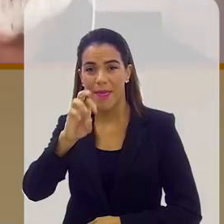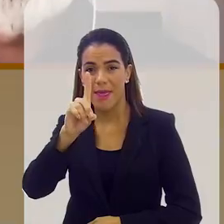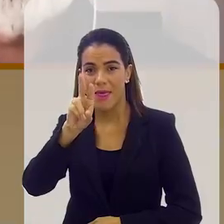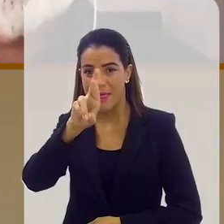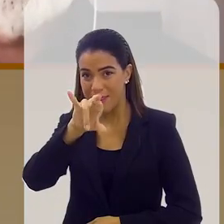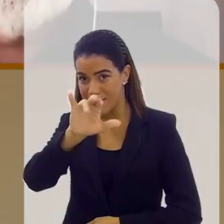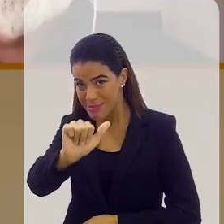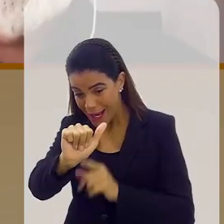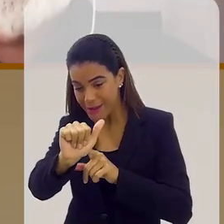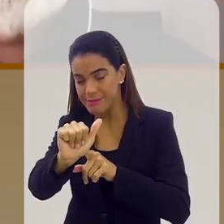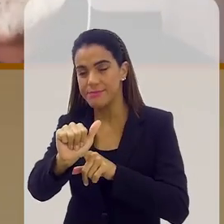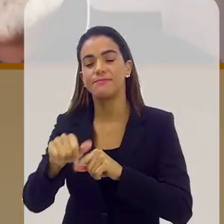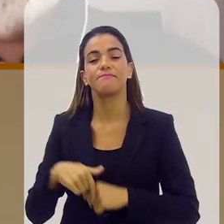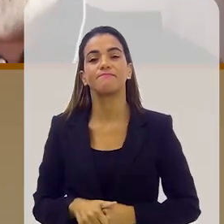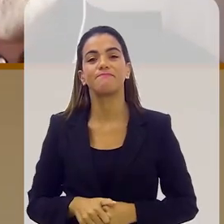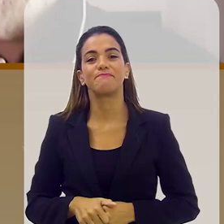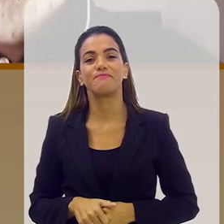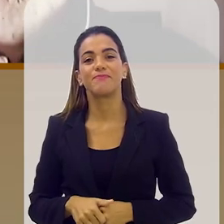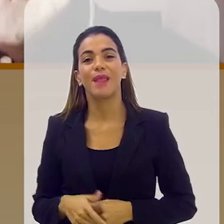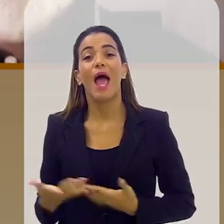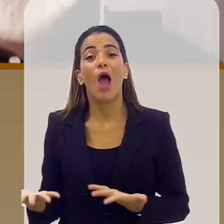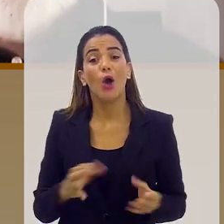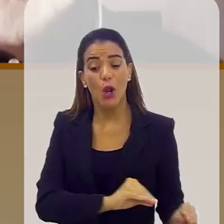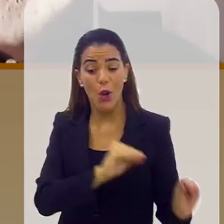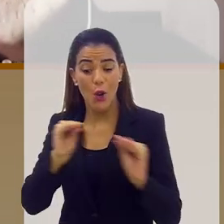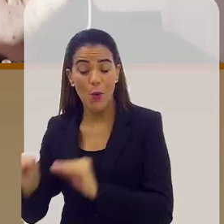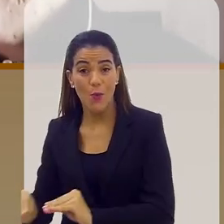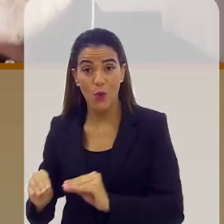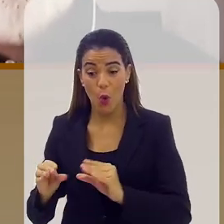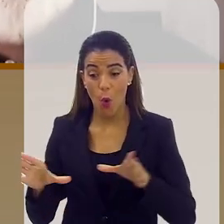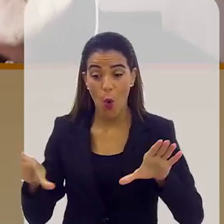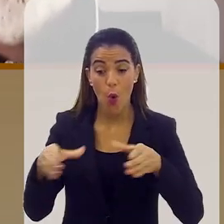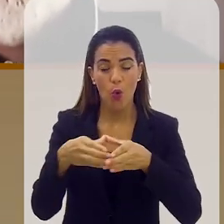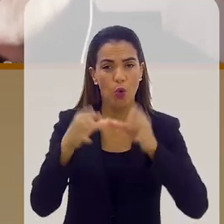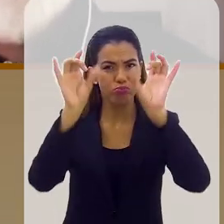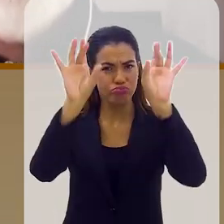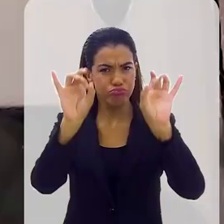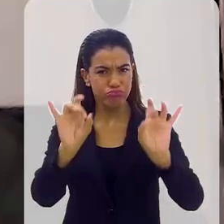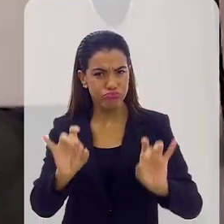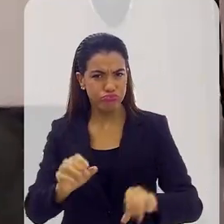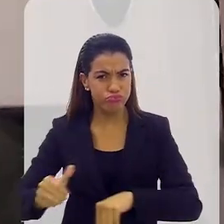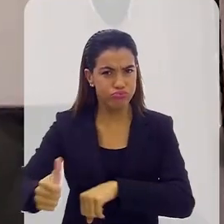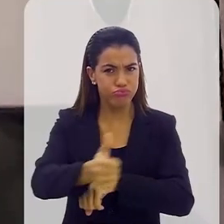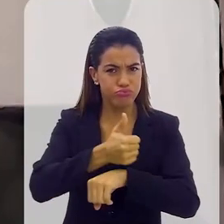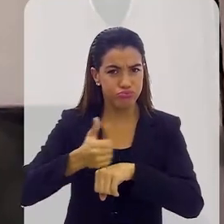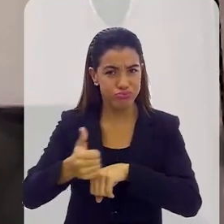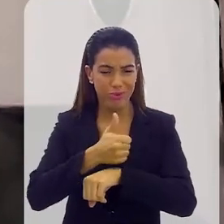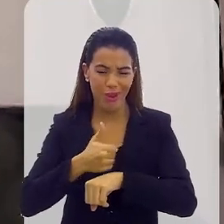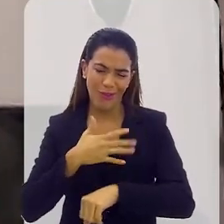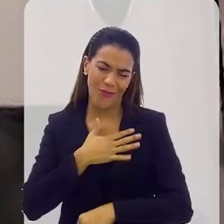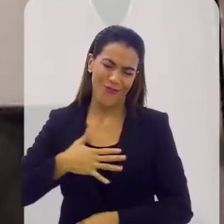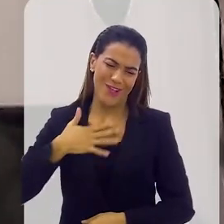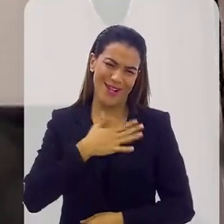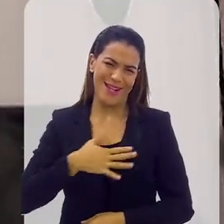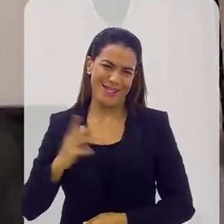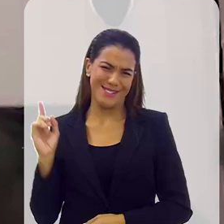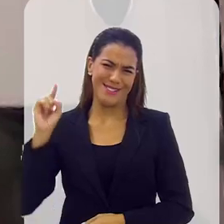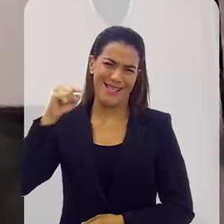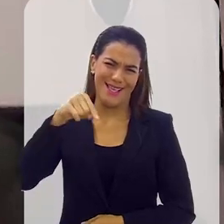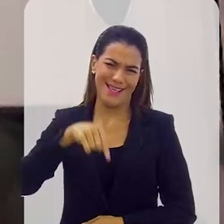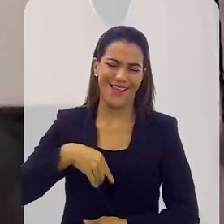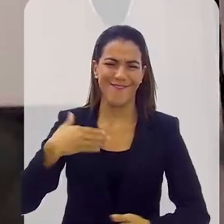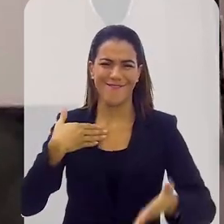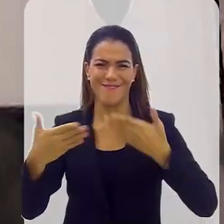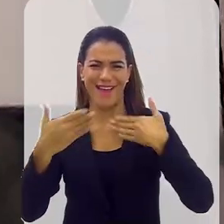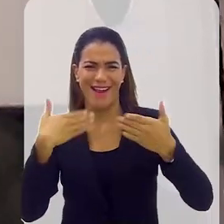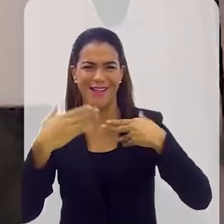muito bem-vindo, Mauro. Eu que agradeço, um prazer enorme estar aqui mais uma vez podendo falar de carnaval, podendo comentar essa